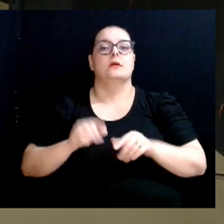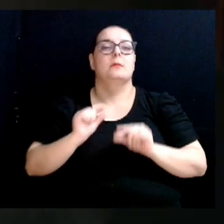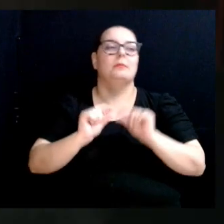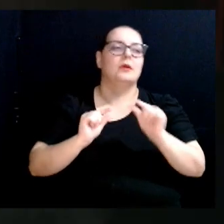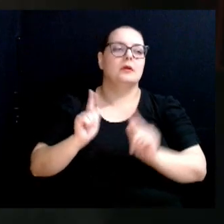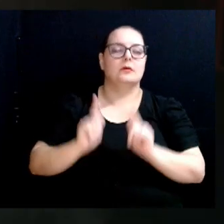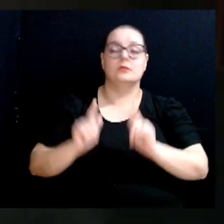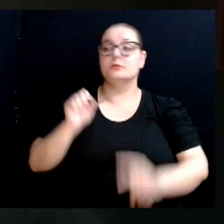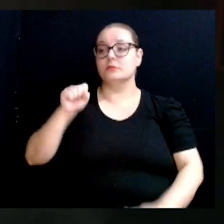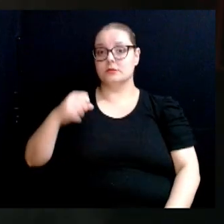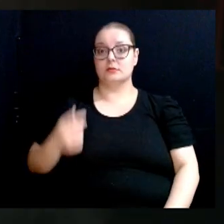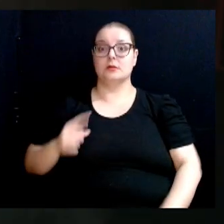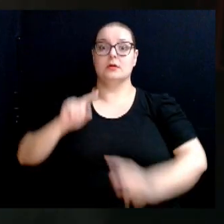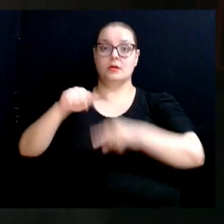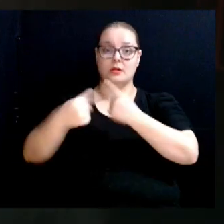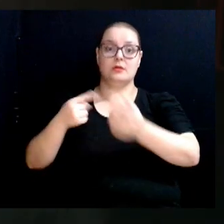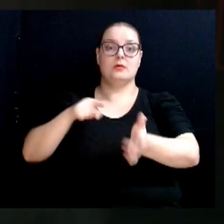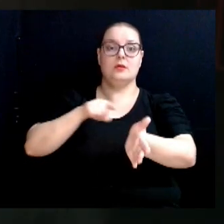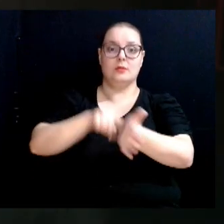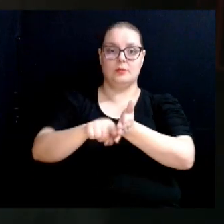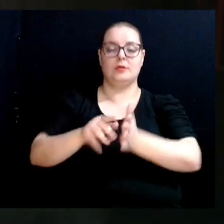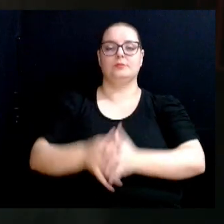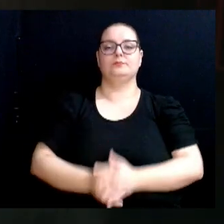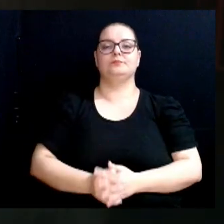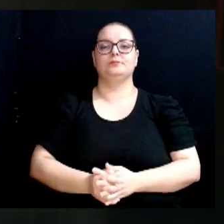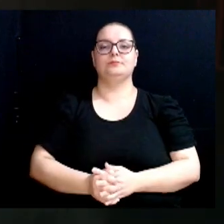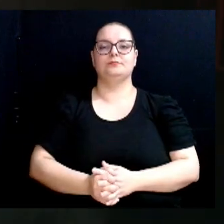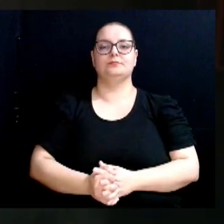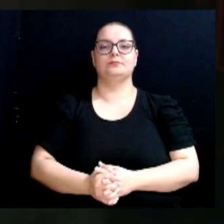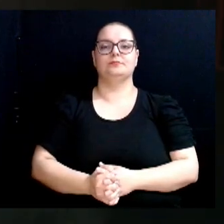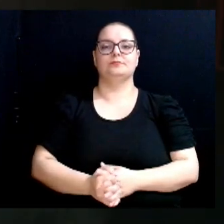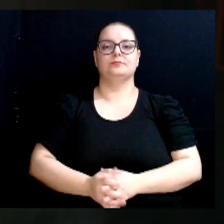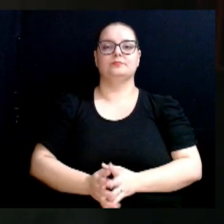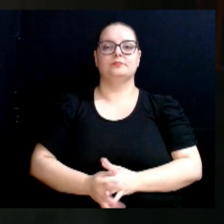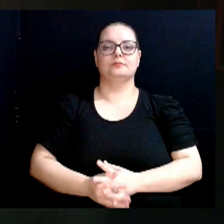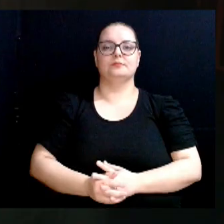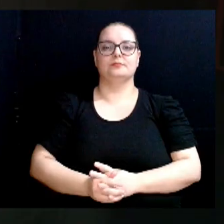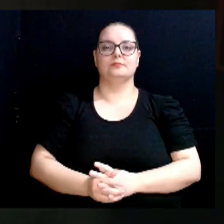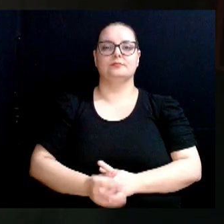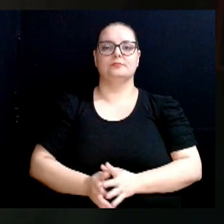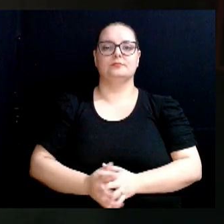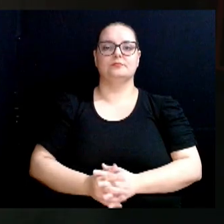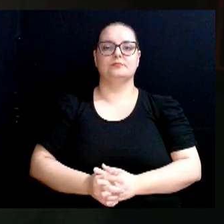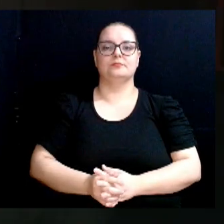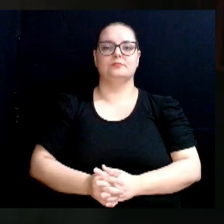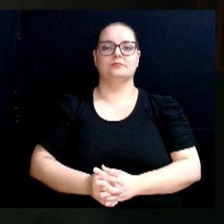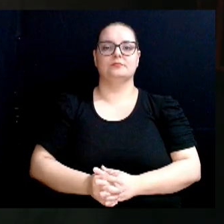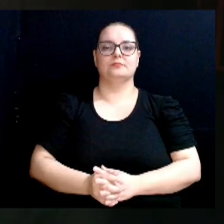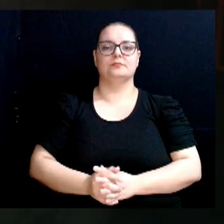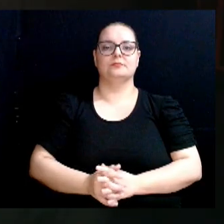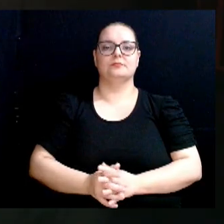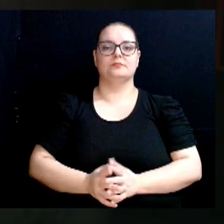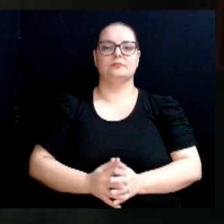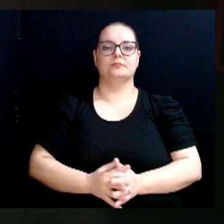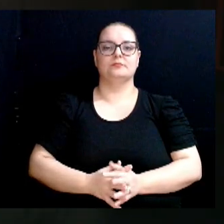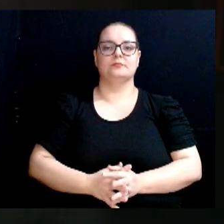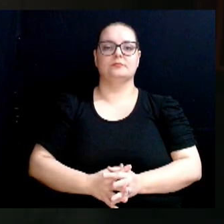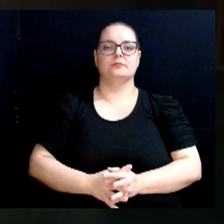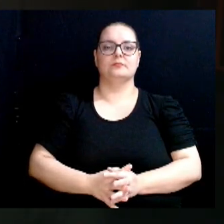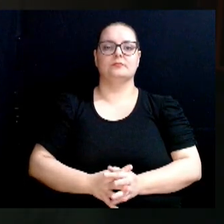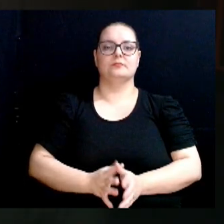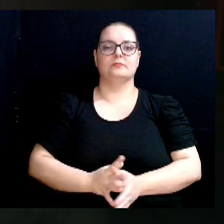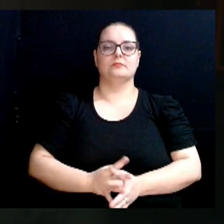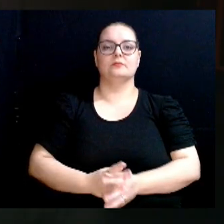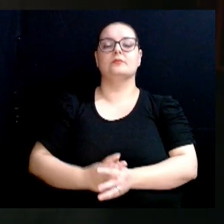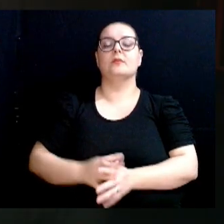à próxima pergunta. Então, quem está com a gente agora, vou pedir para a produção colocar no ar também, é o Renato